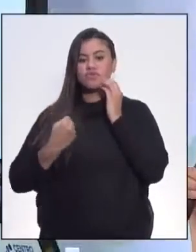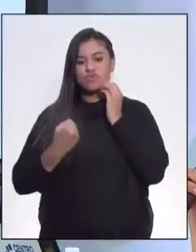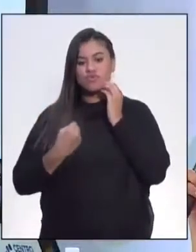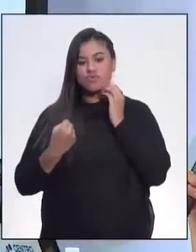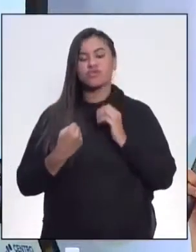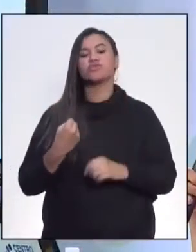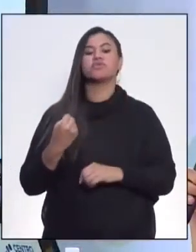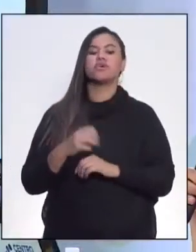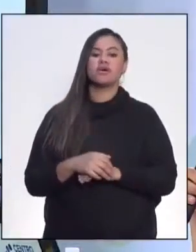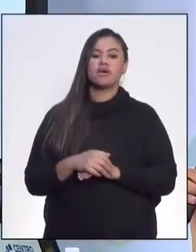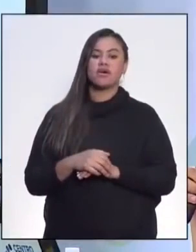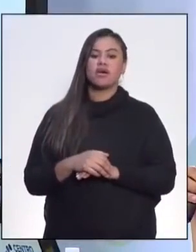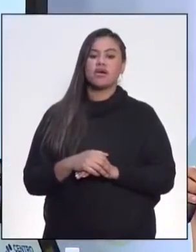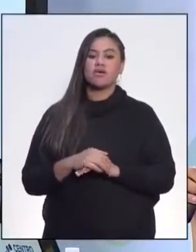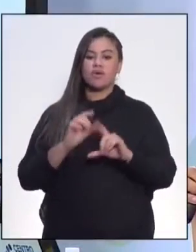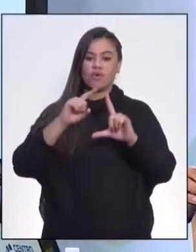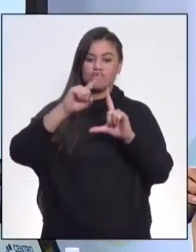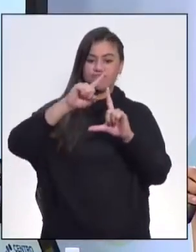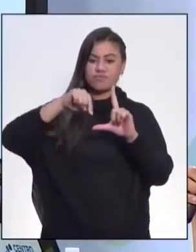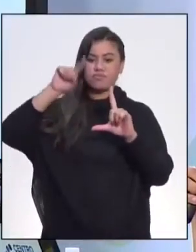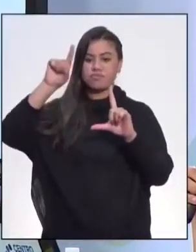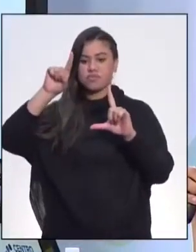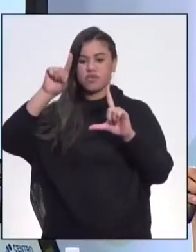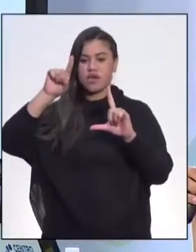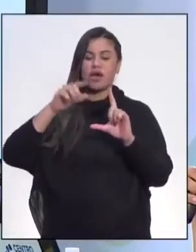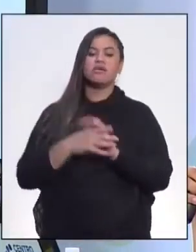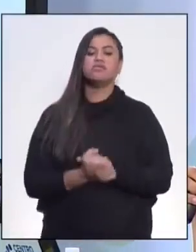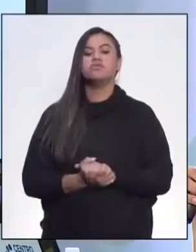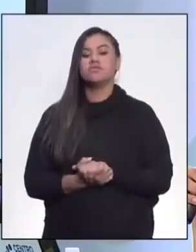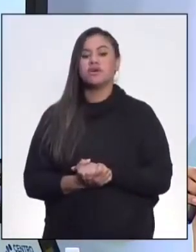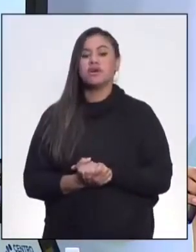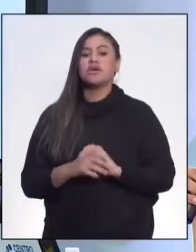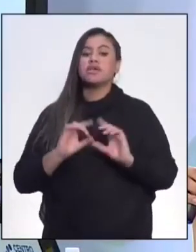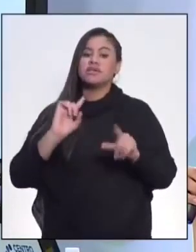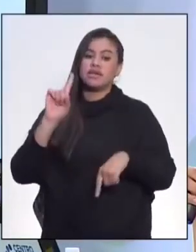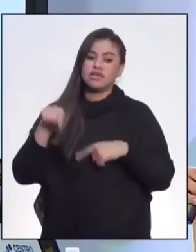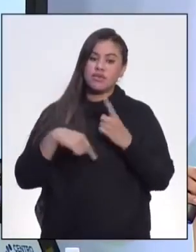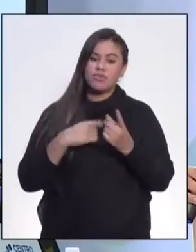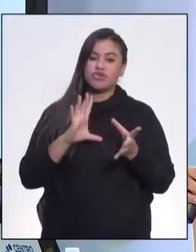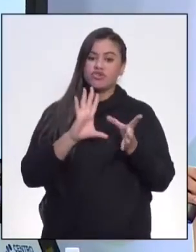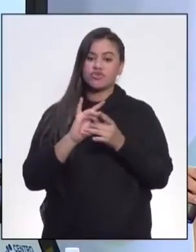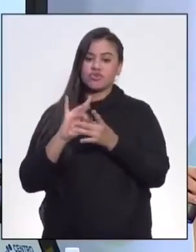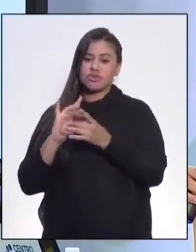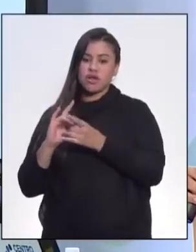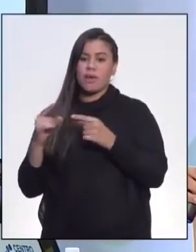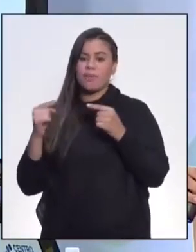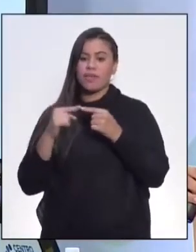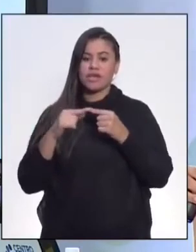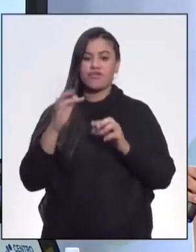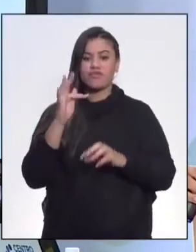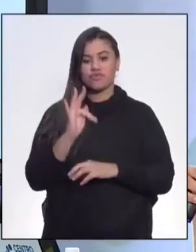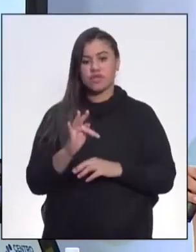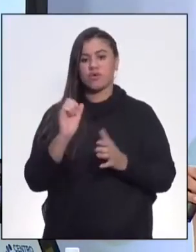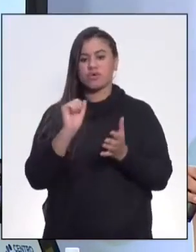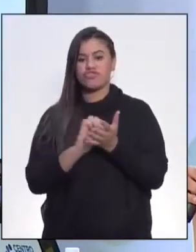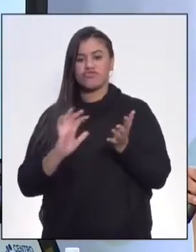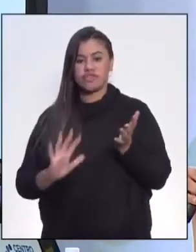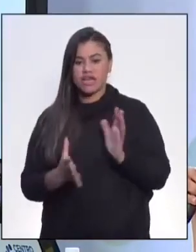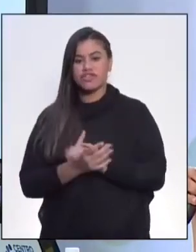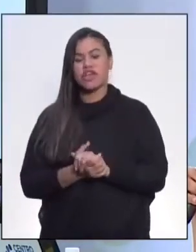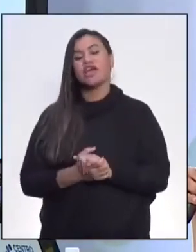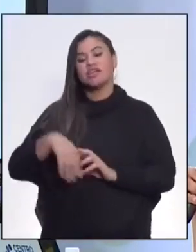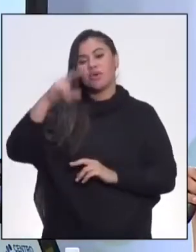sobre concavidade voltada para cima ou para baixo, sim? E aí a gente contextualizou as funções fazendo alguns problemas. Então, só